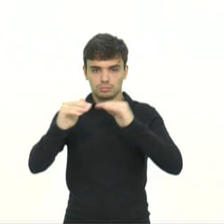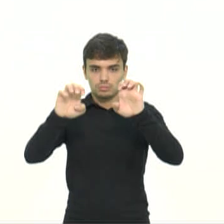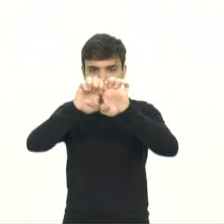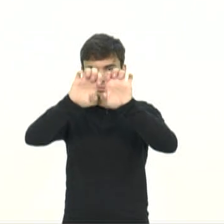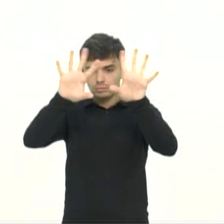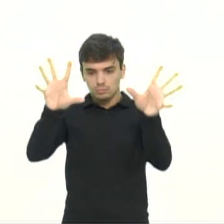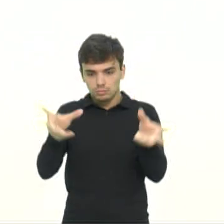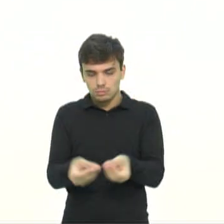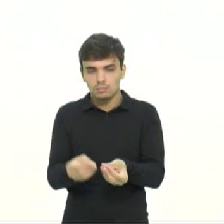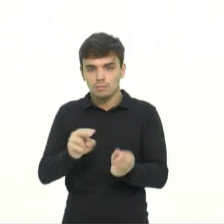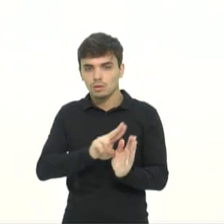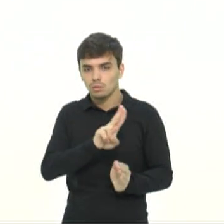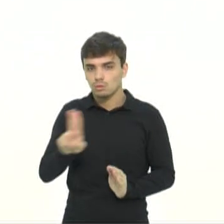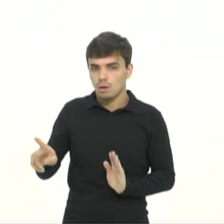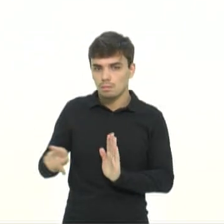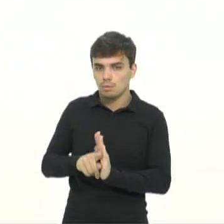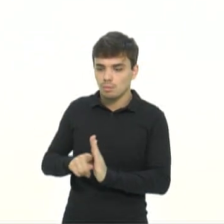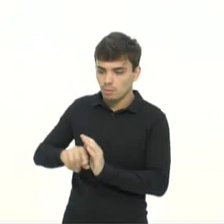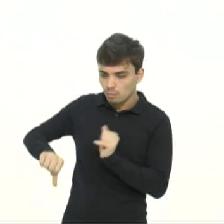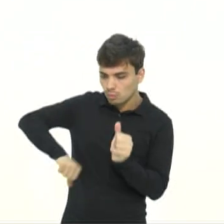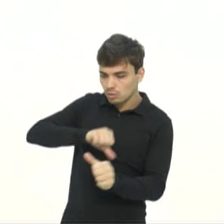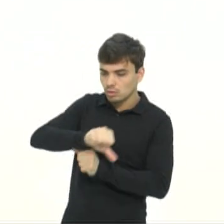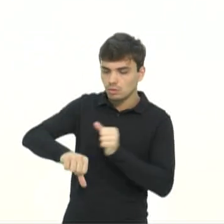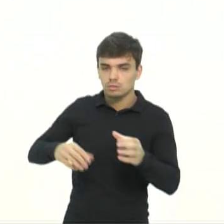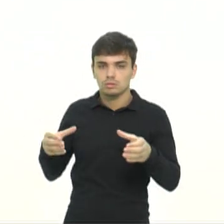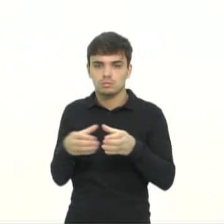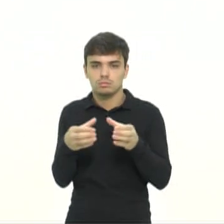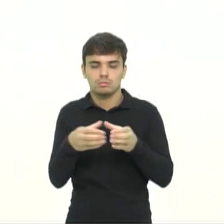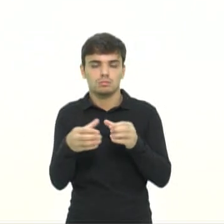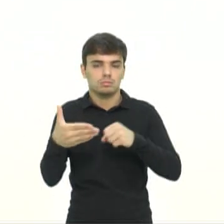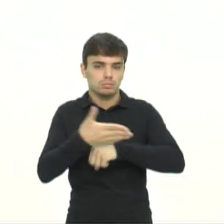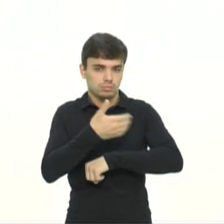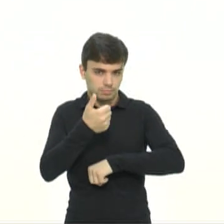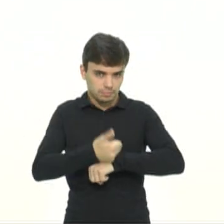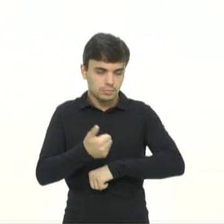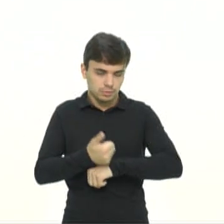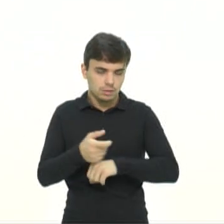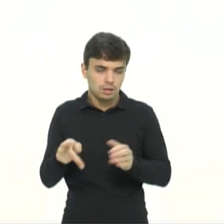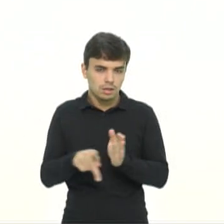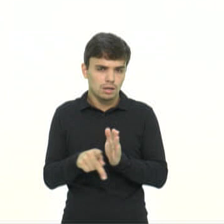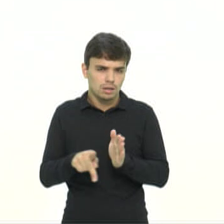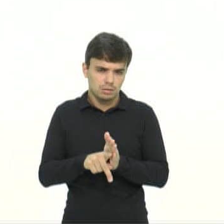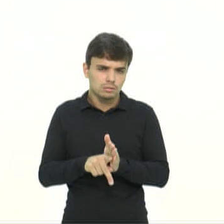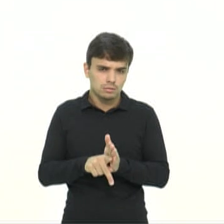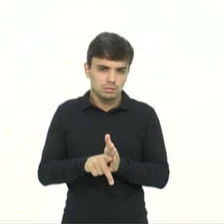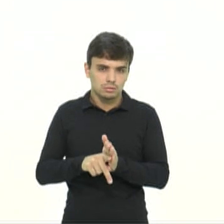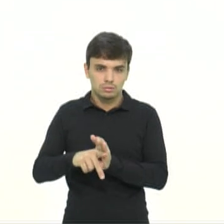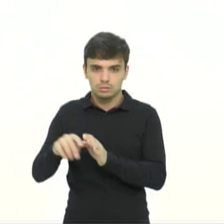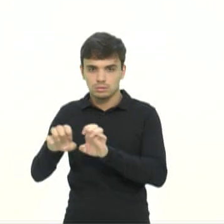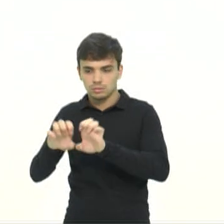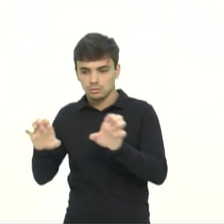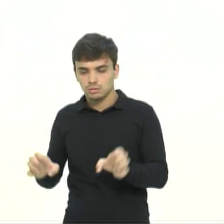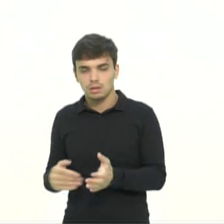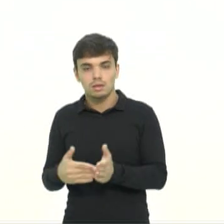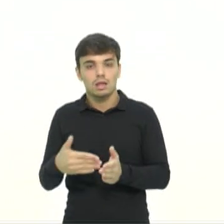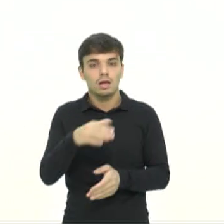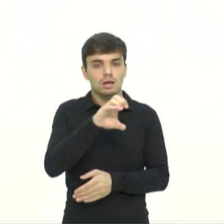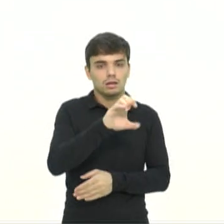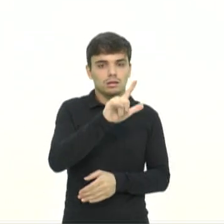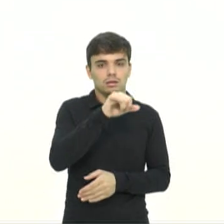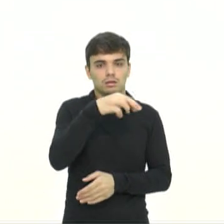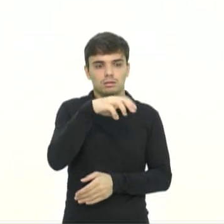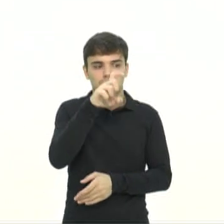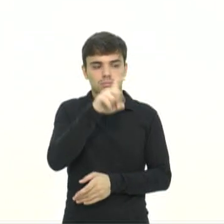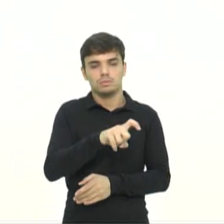essa série de mudanças nas comunidades, que compõem o ecossistema até atingir a comunidade clímax. A respeito das